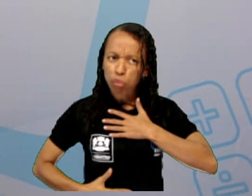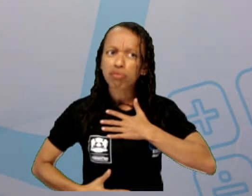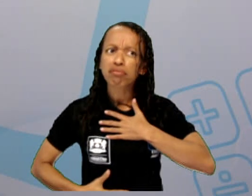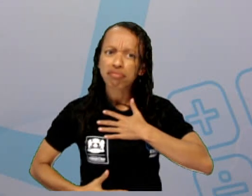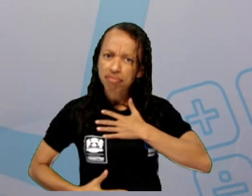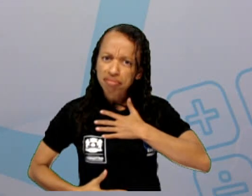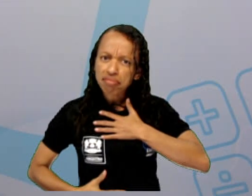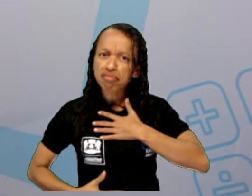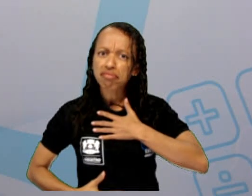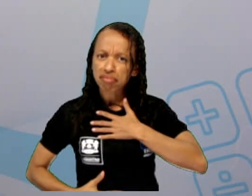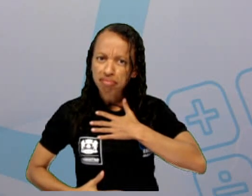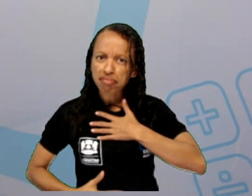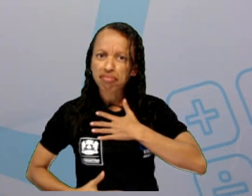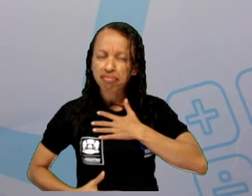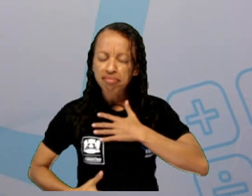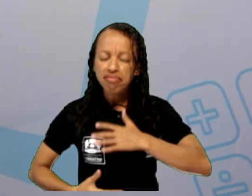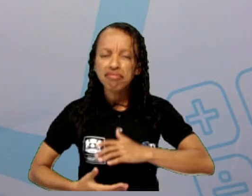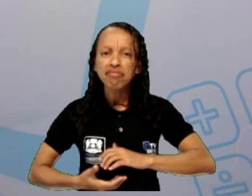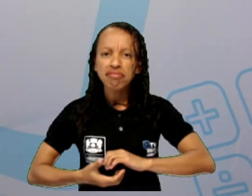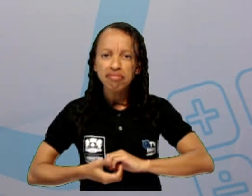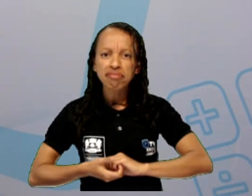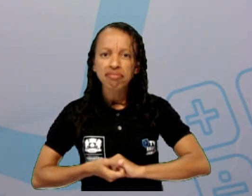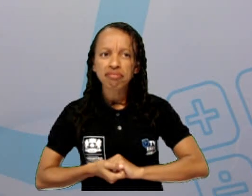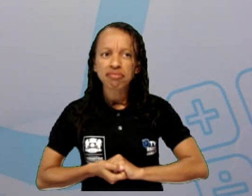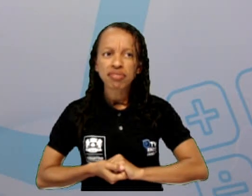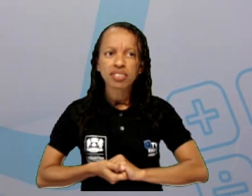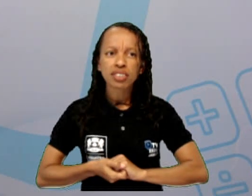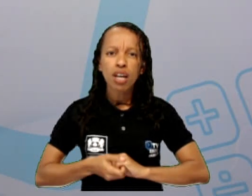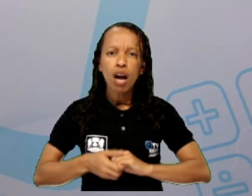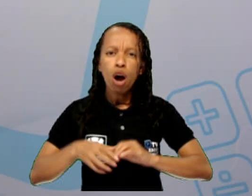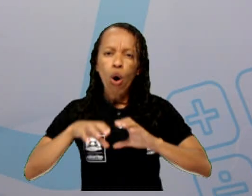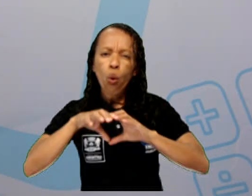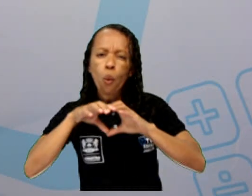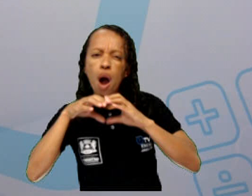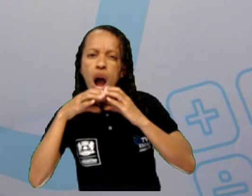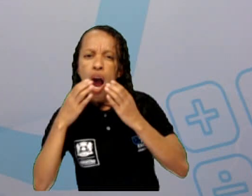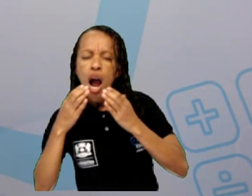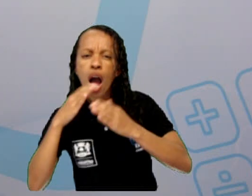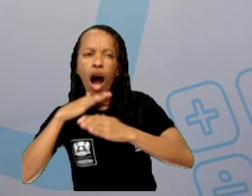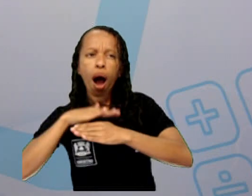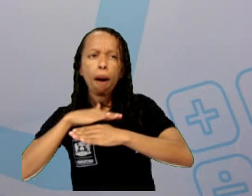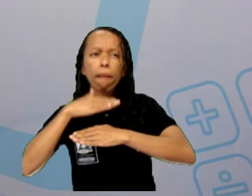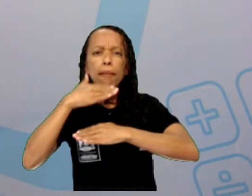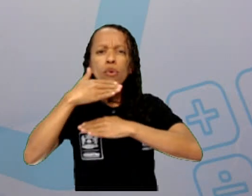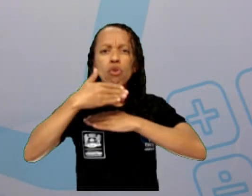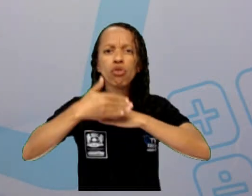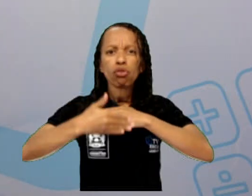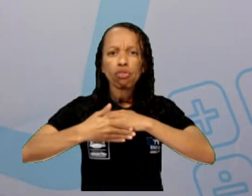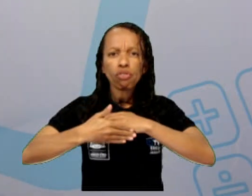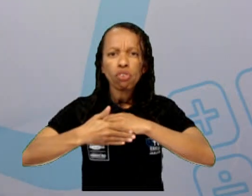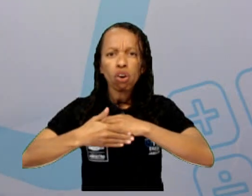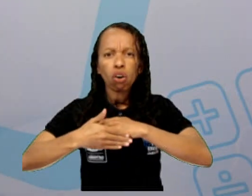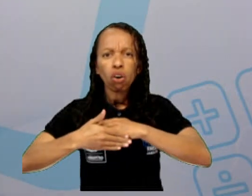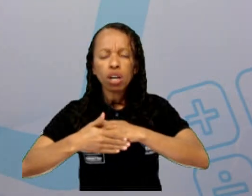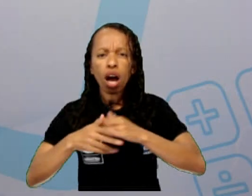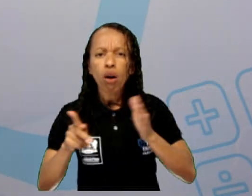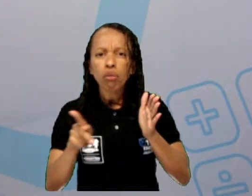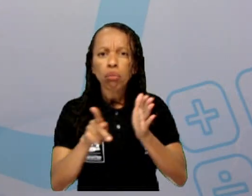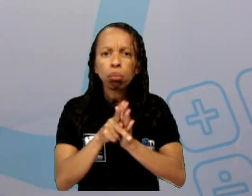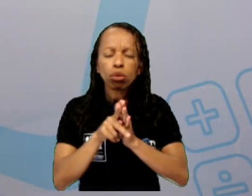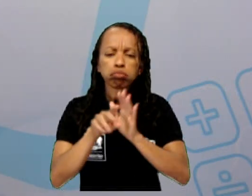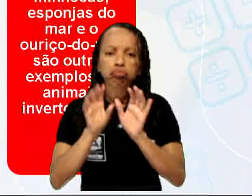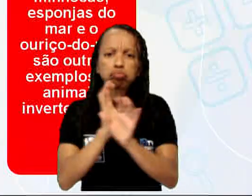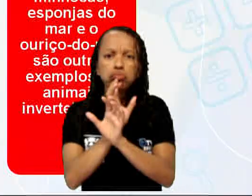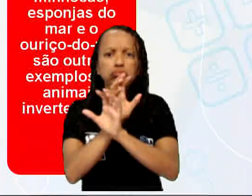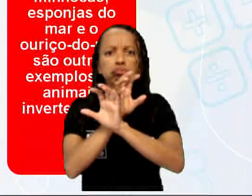parece que aquela casca que muitas vezes eles têm, é seu esqueleto. Os